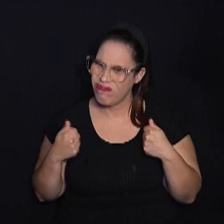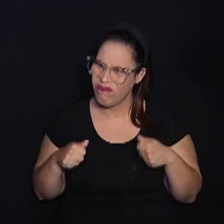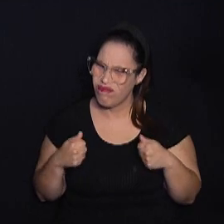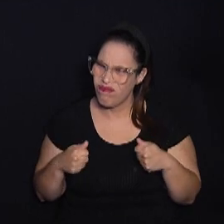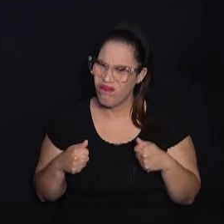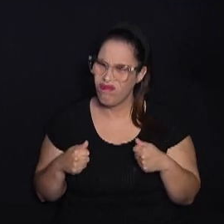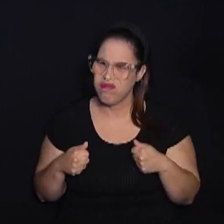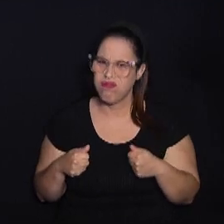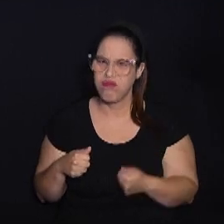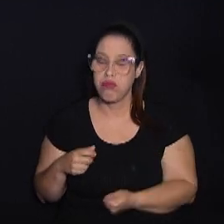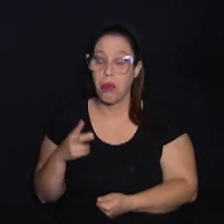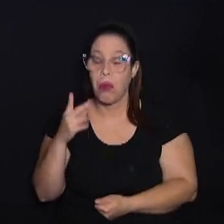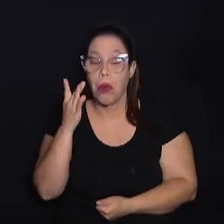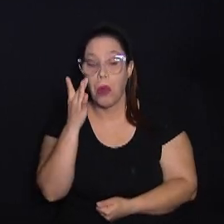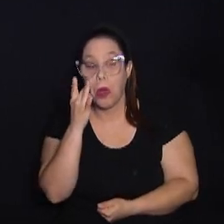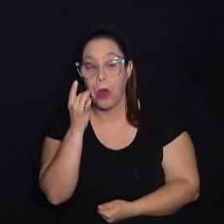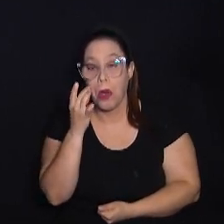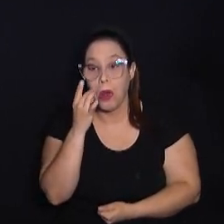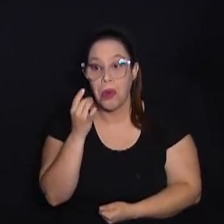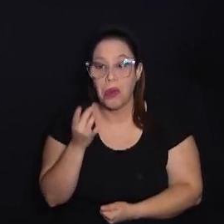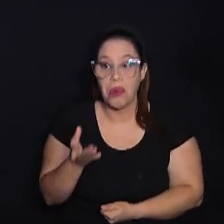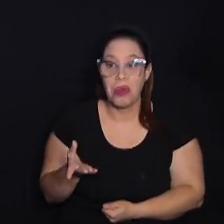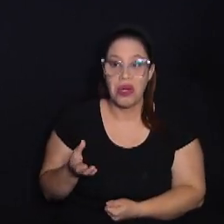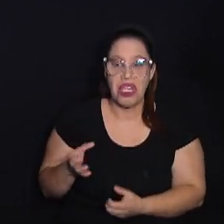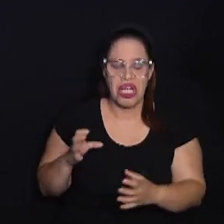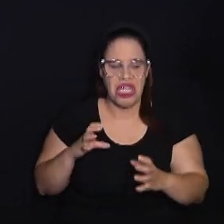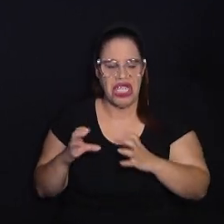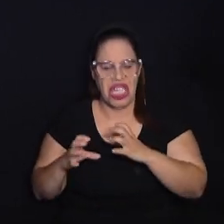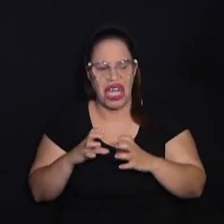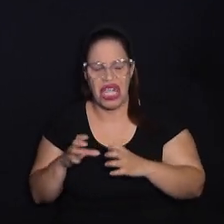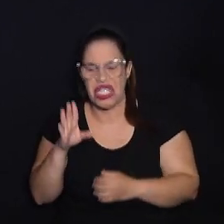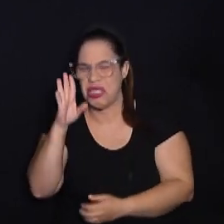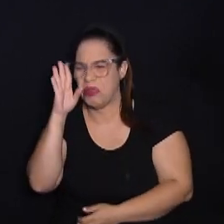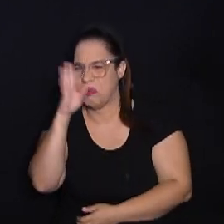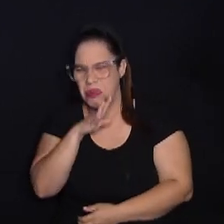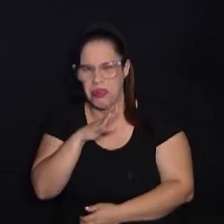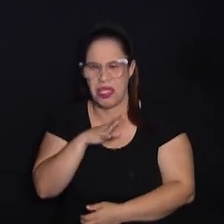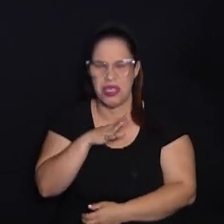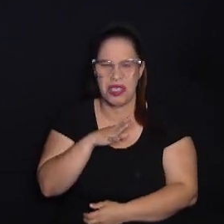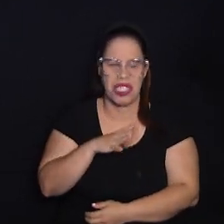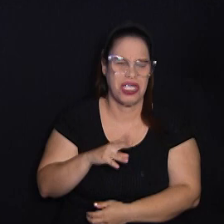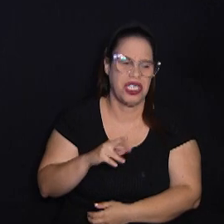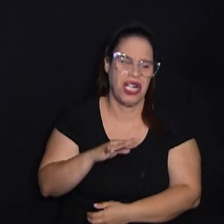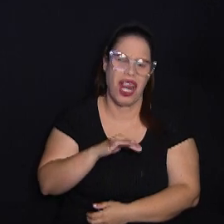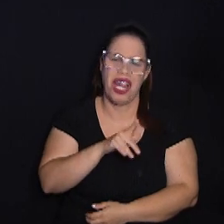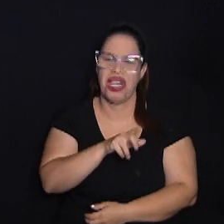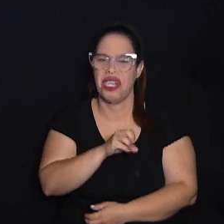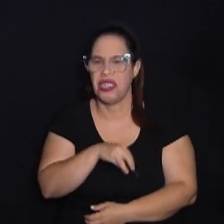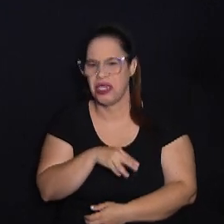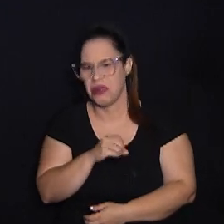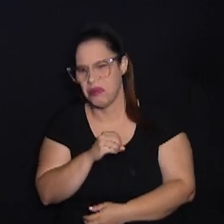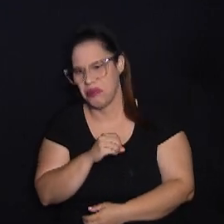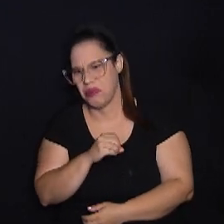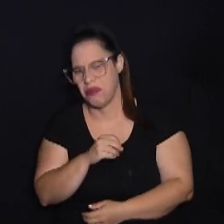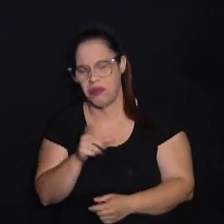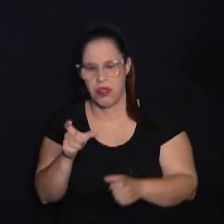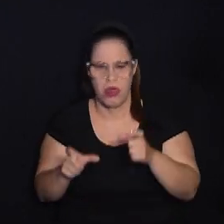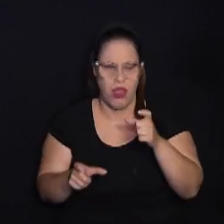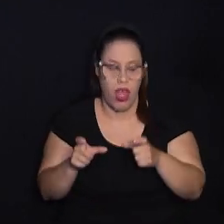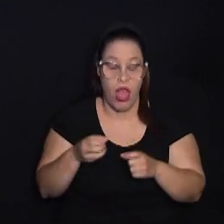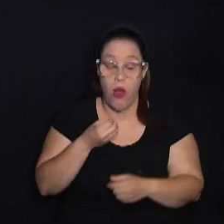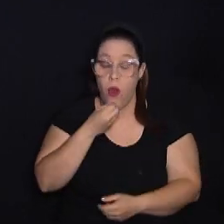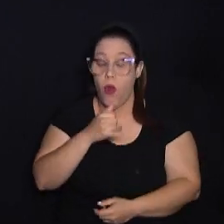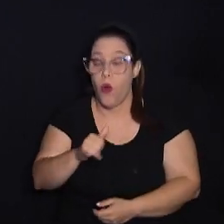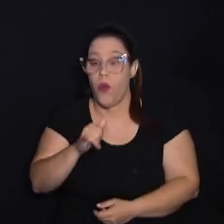hoje que a gente só vê polarização, guerra, maldade, radicalismo. Pessoas que trazem um bom